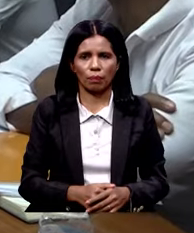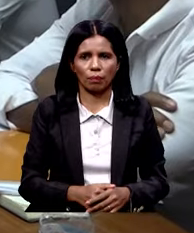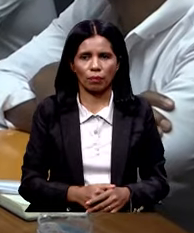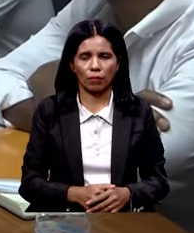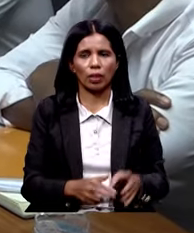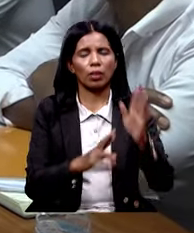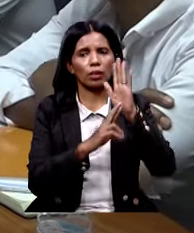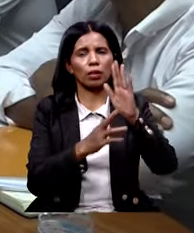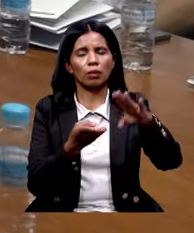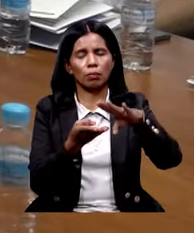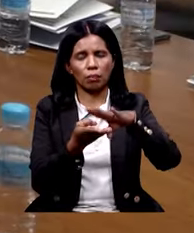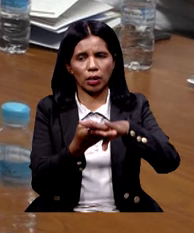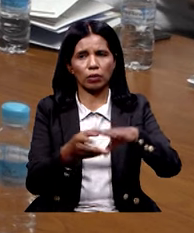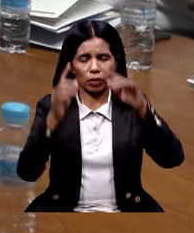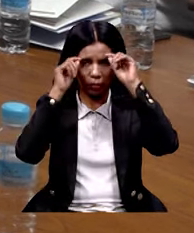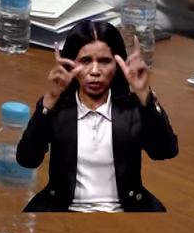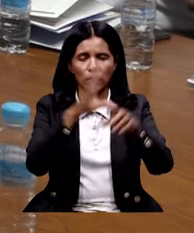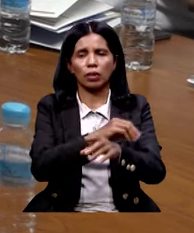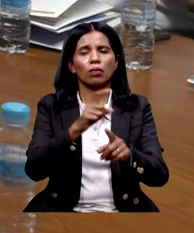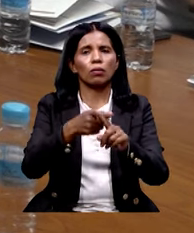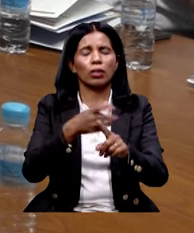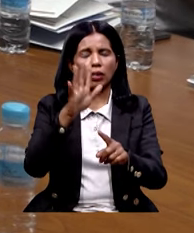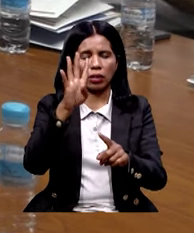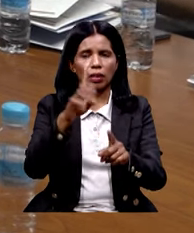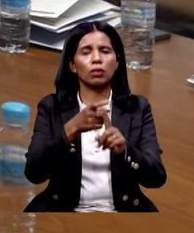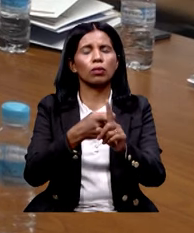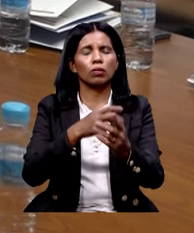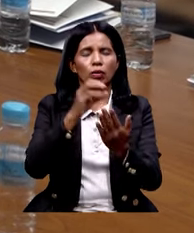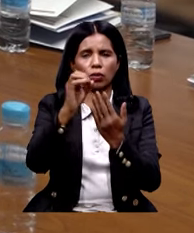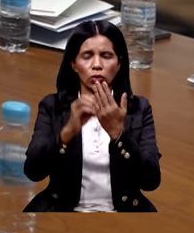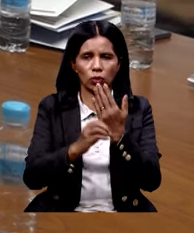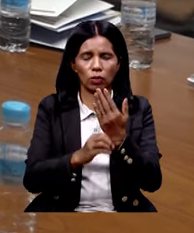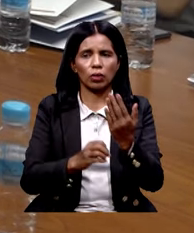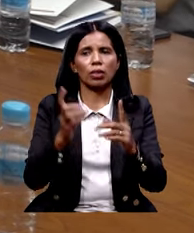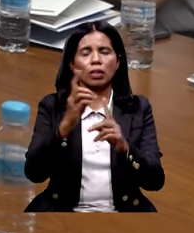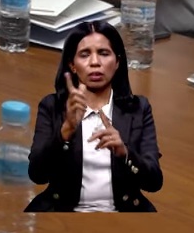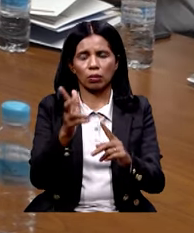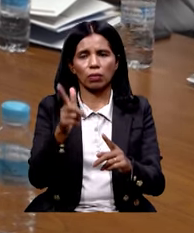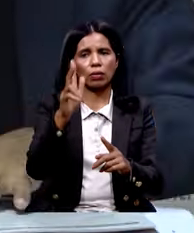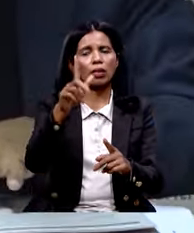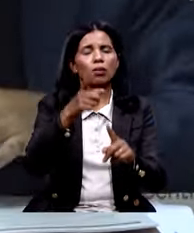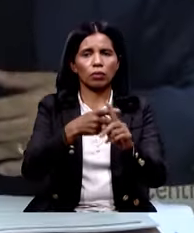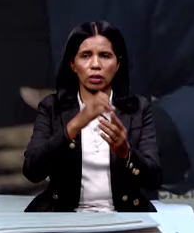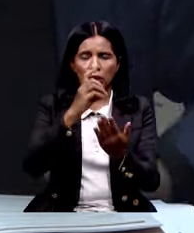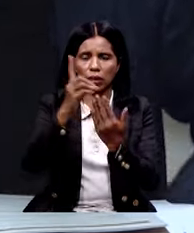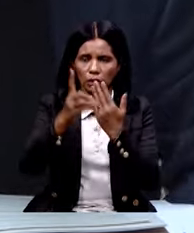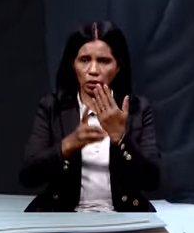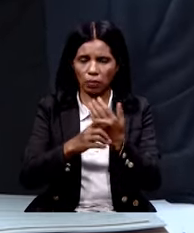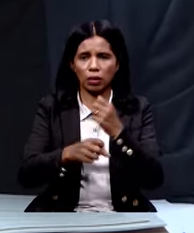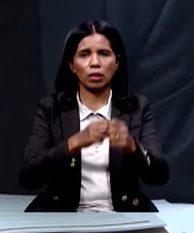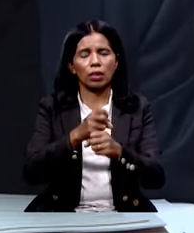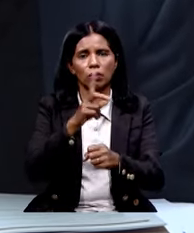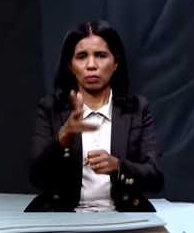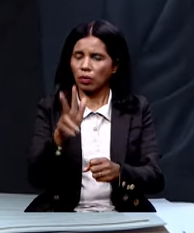Relatório Banco Central Timor-Leste e a trimestre da RAT, o se fula em outubro, to loron to loin seguinte fula em dezembro, tina rio rura e sentolo, a tudo